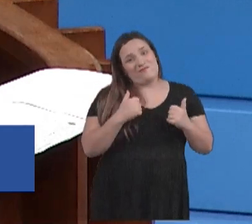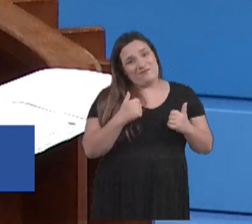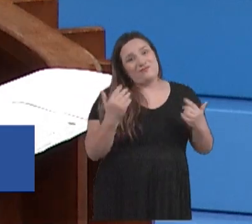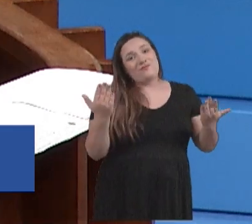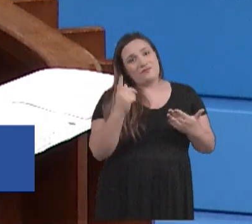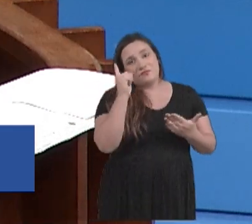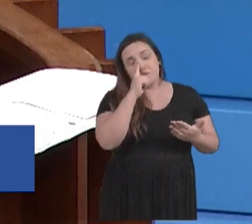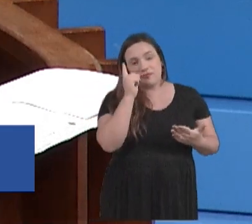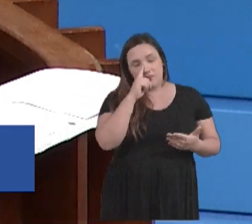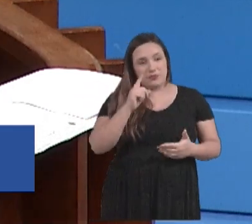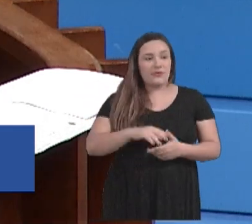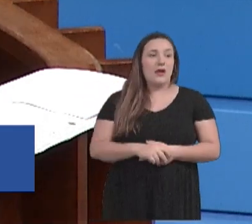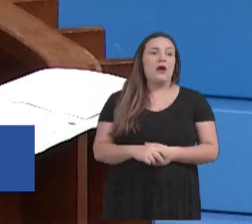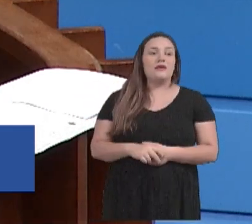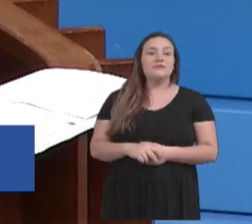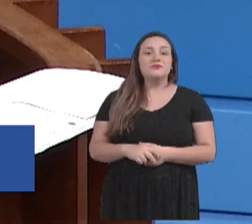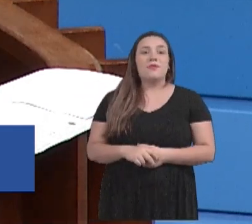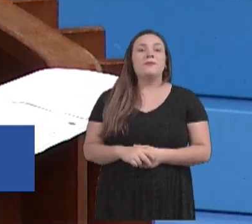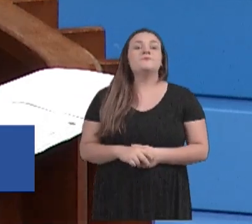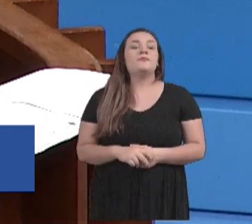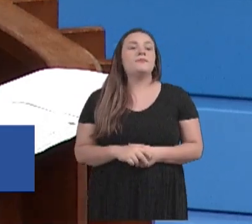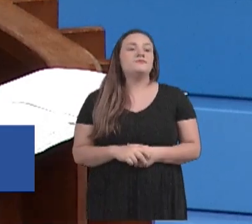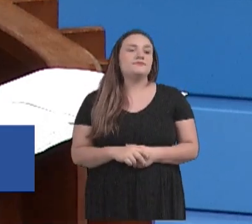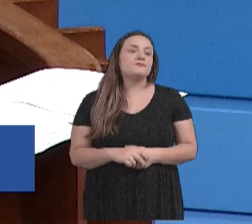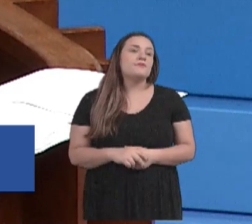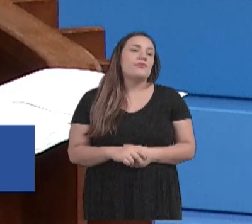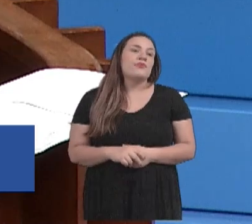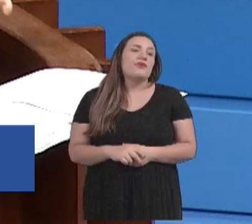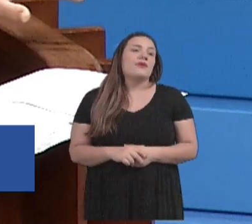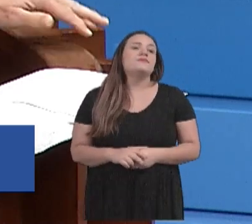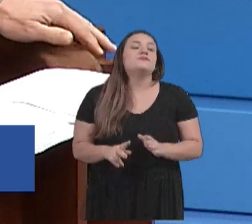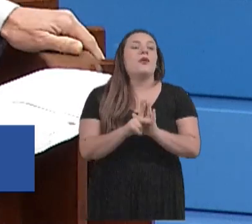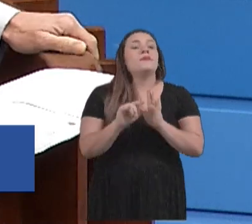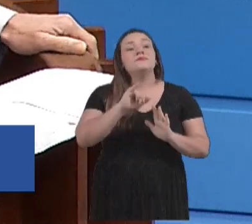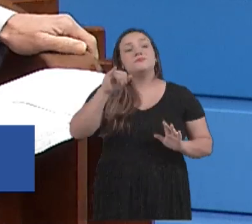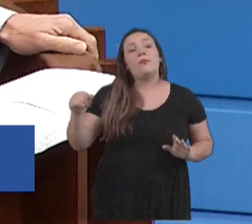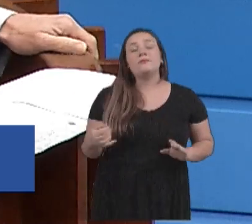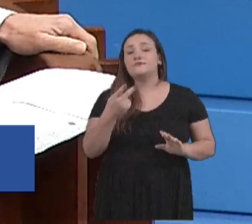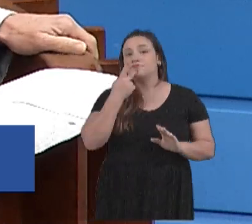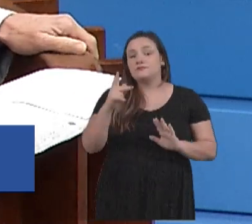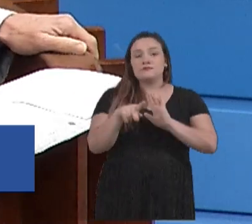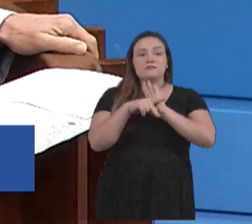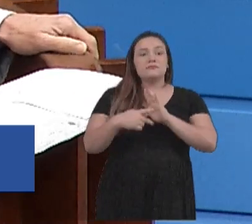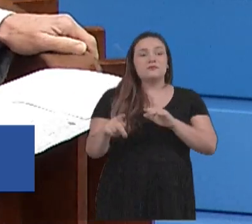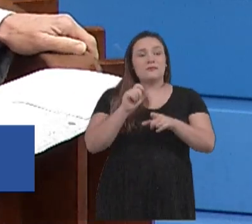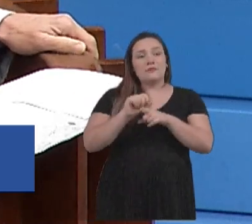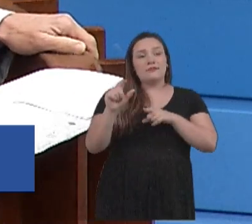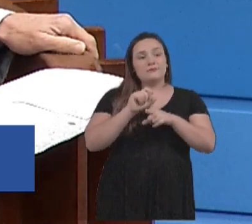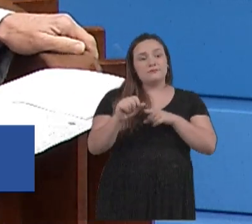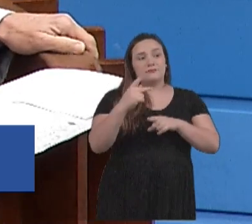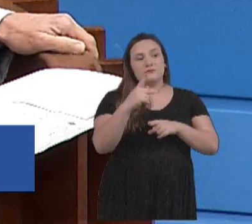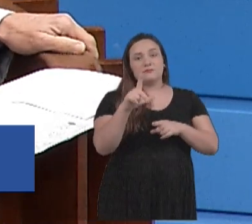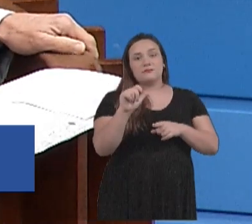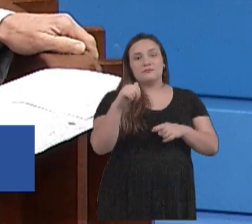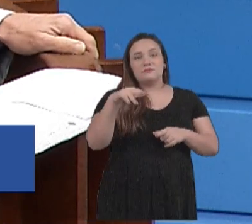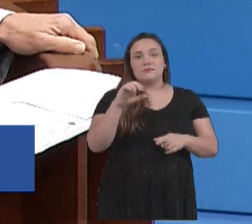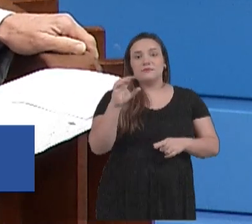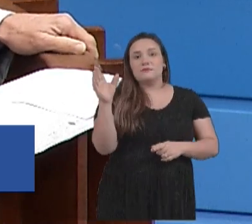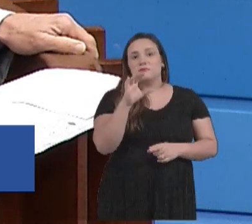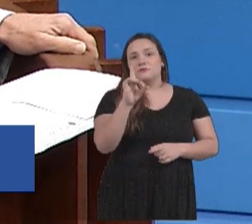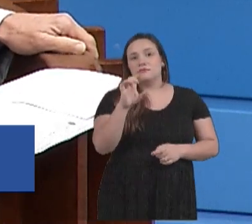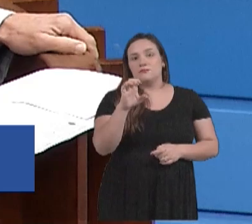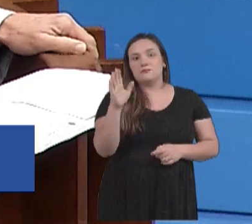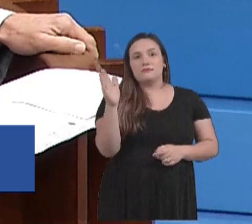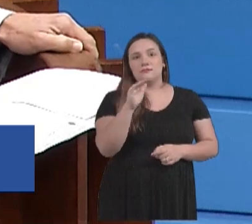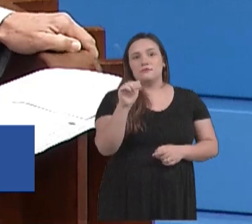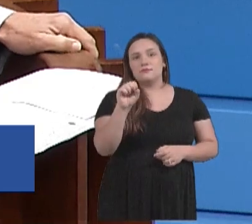ele basicamente diz o seguinte, no que se refere a plano de saúde. Não há, eu